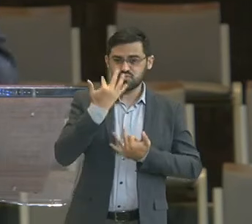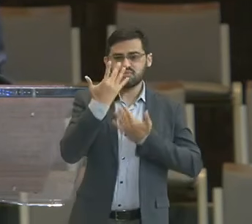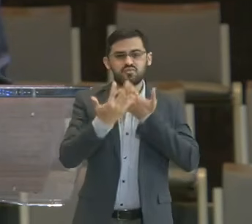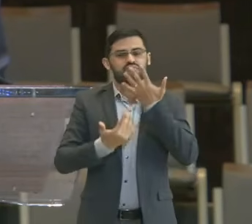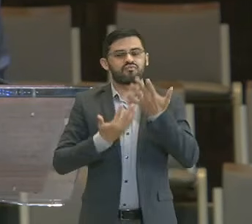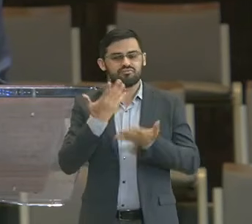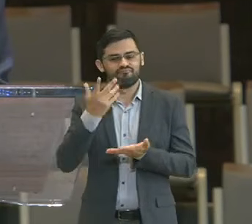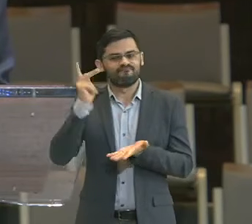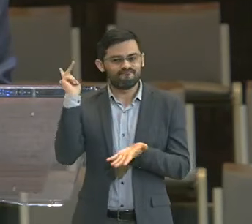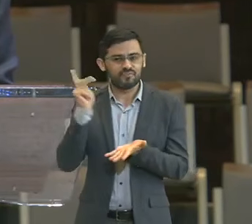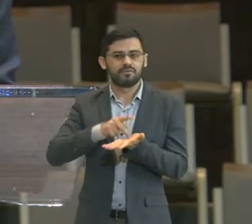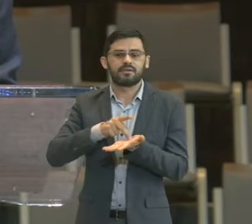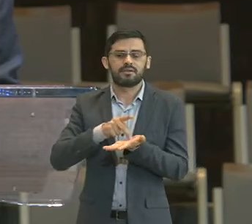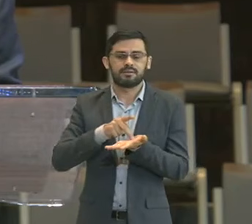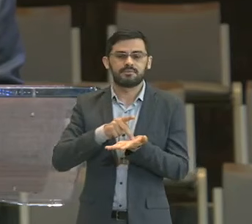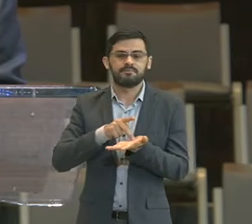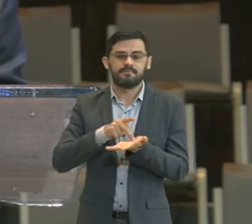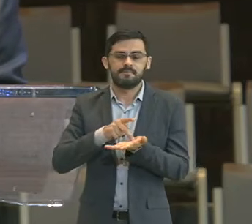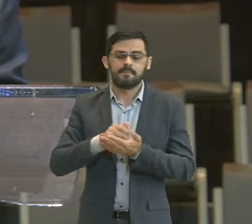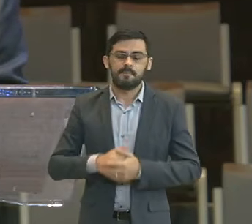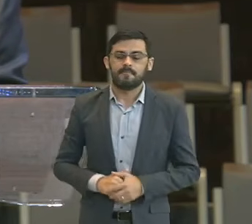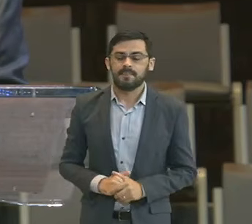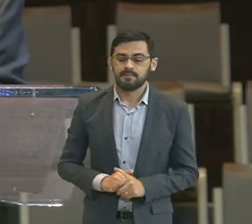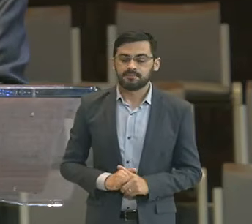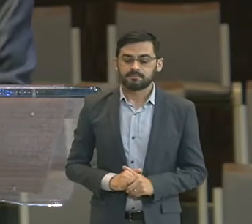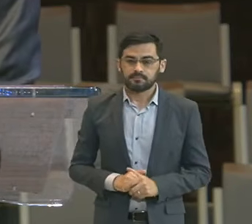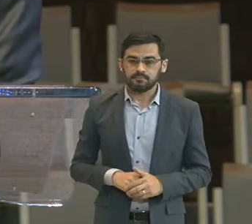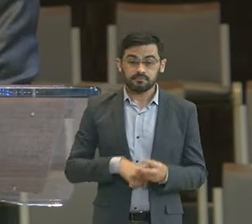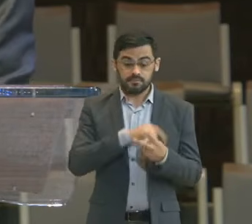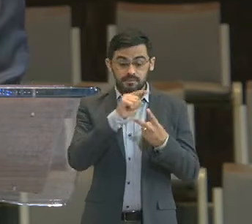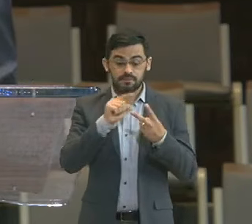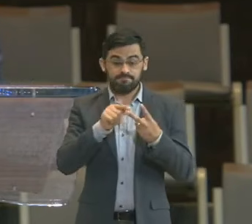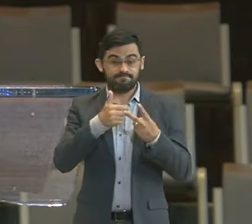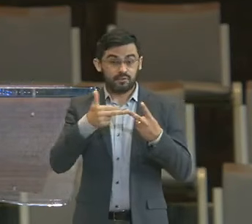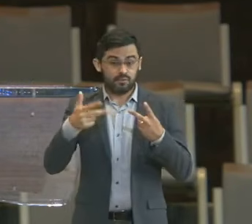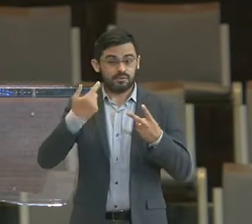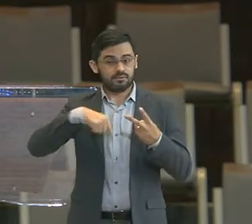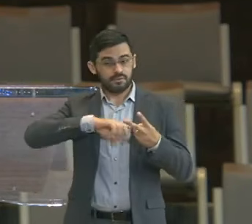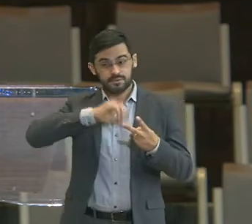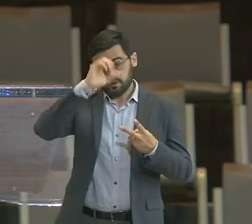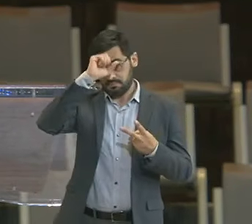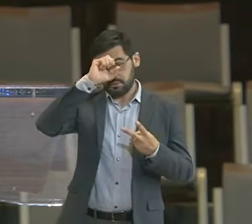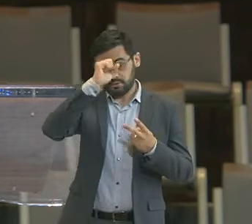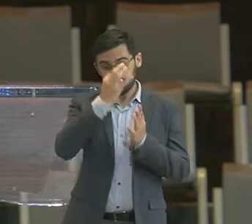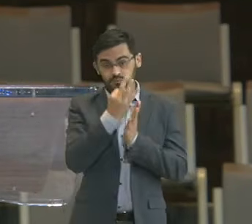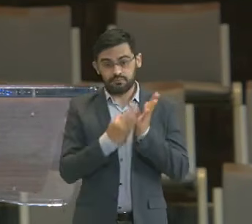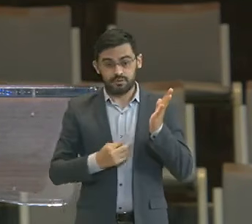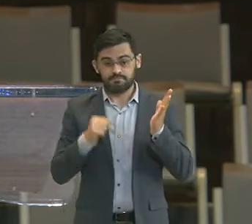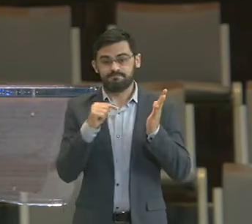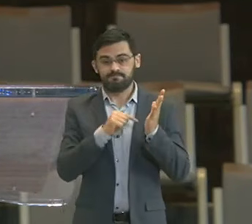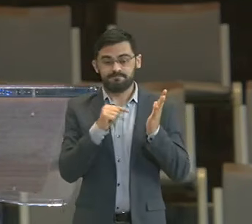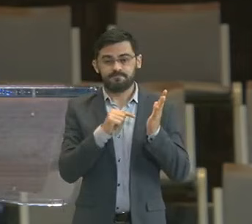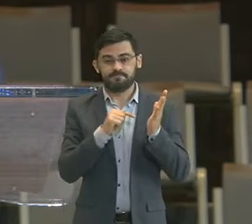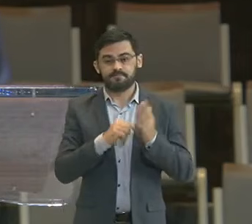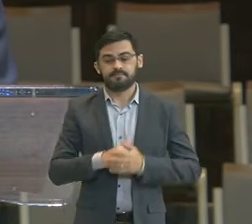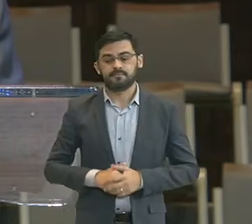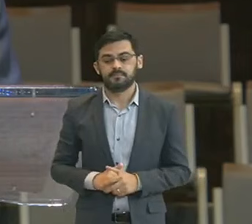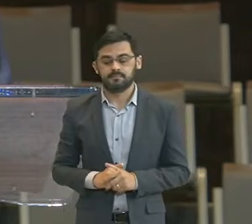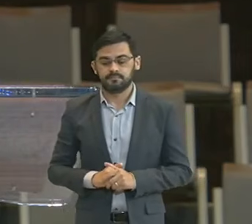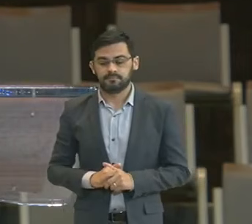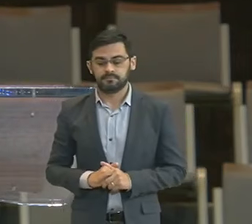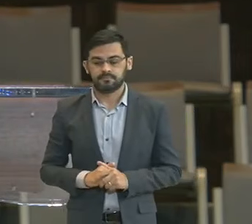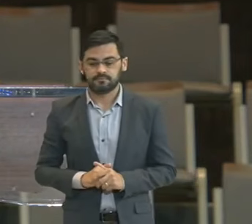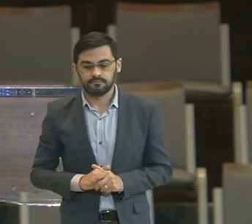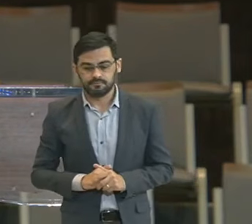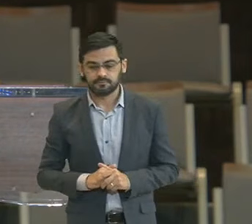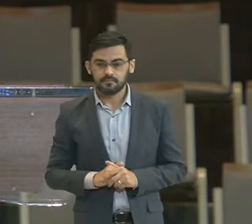de dentro de você. Uma segunda coisa que a gente pode aprender nesse texto aqui,